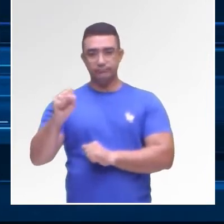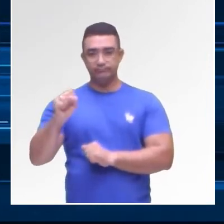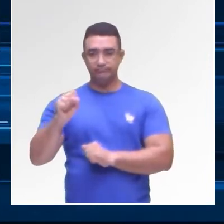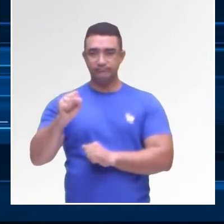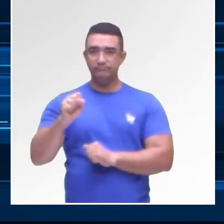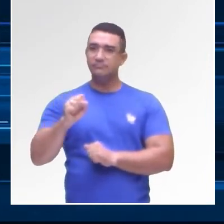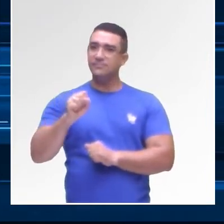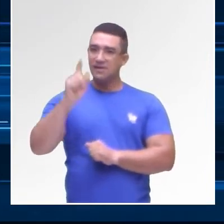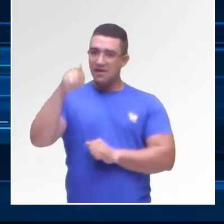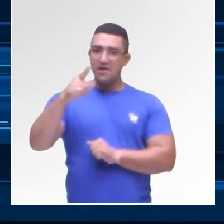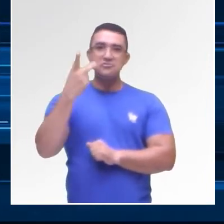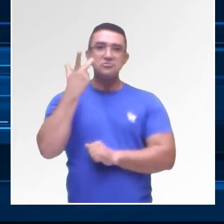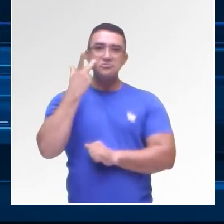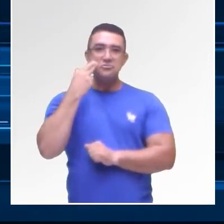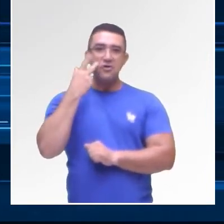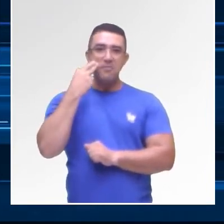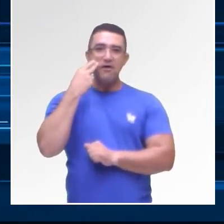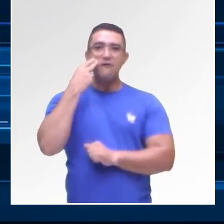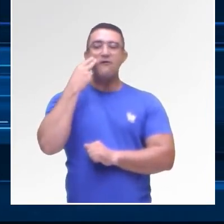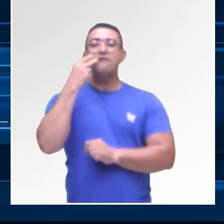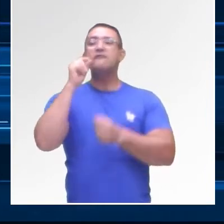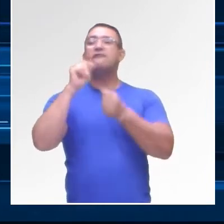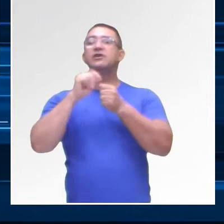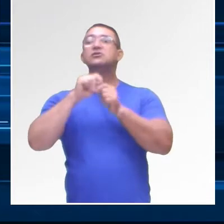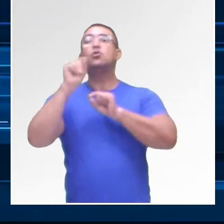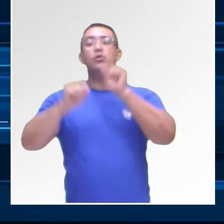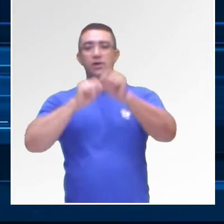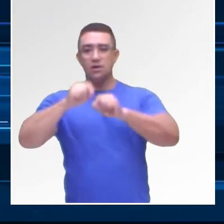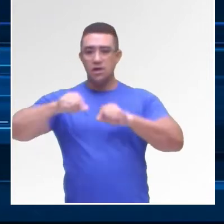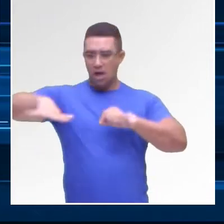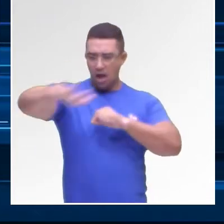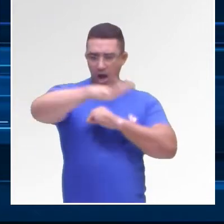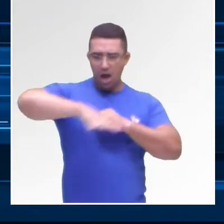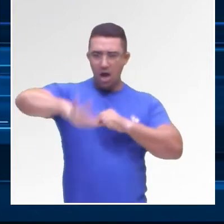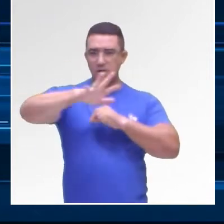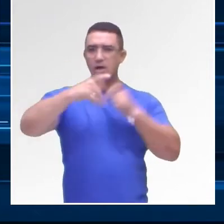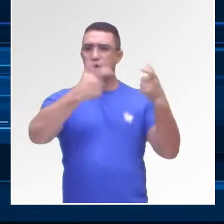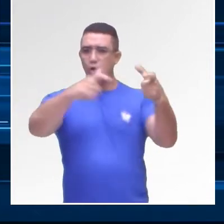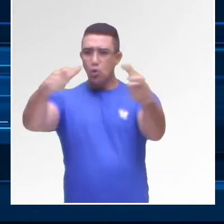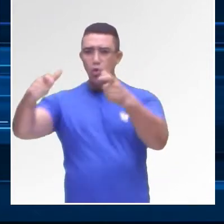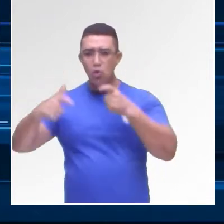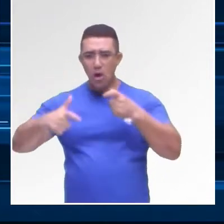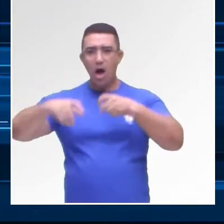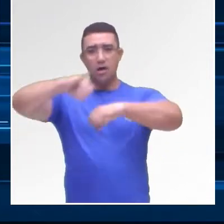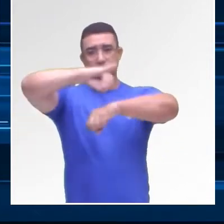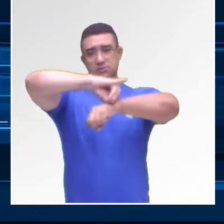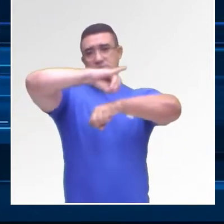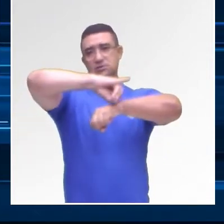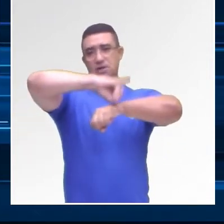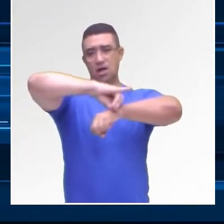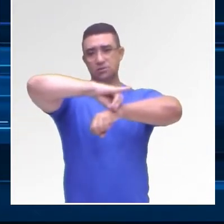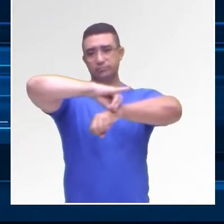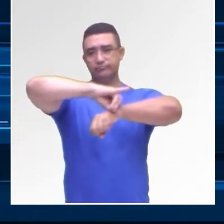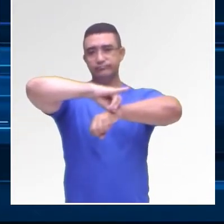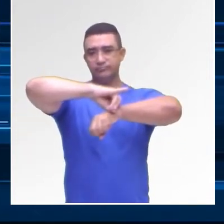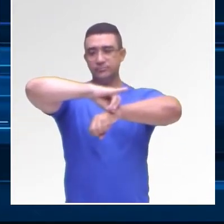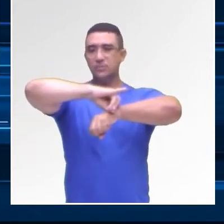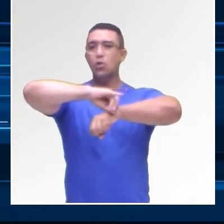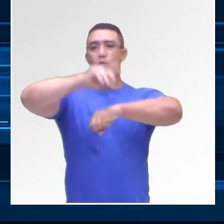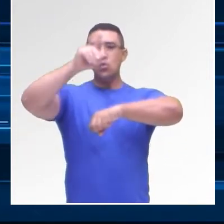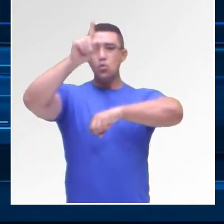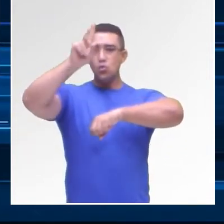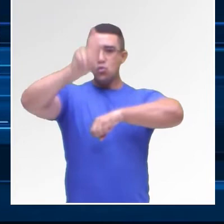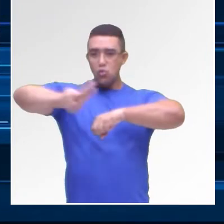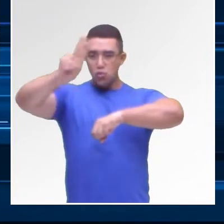serem feitos no ambiente urbano. Então, vai utilizar equipamentos, vai utilizar uma